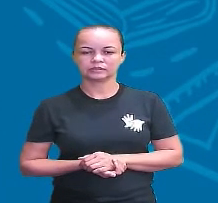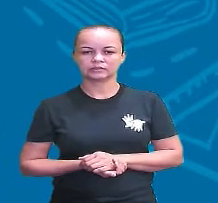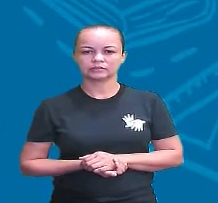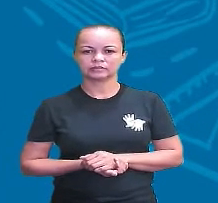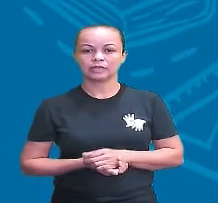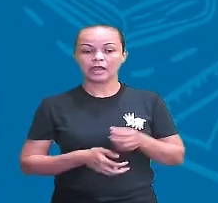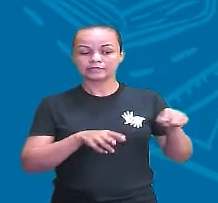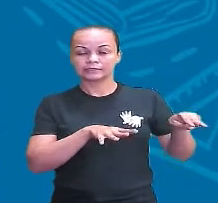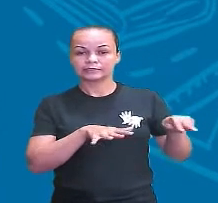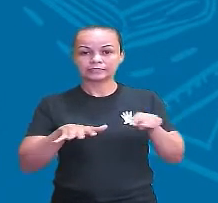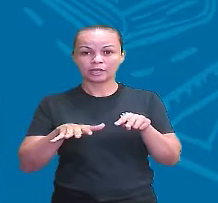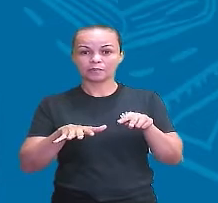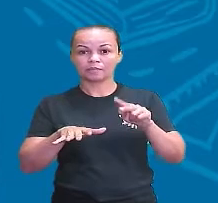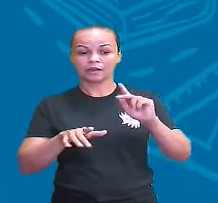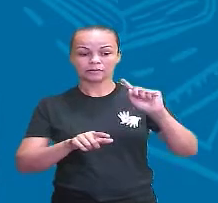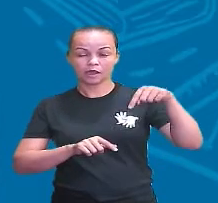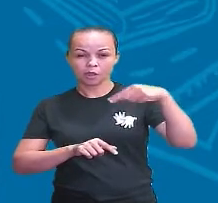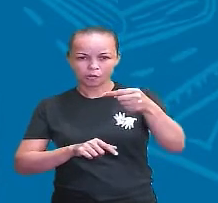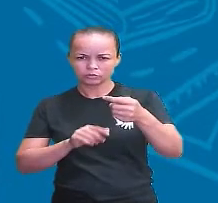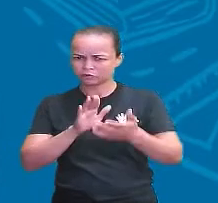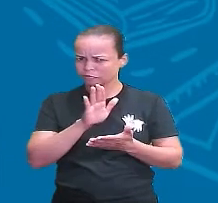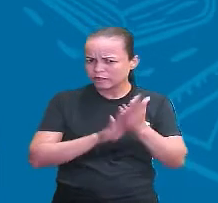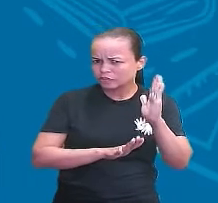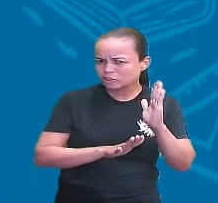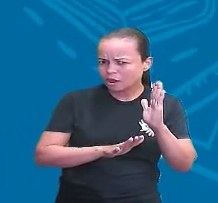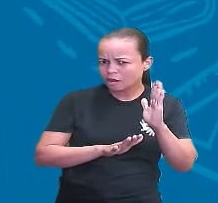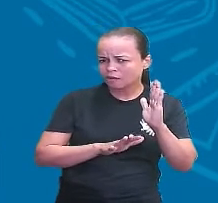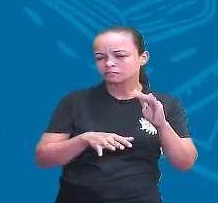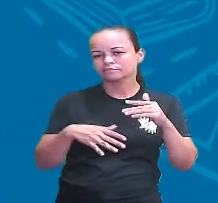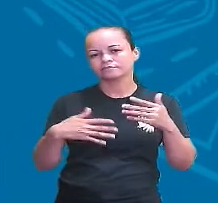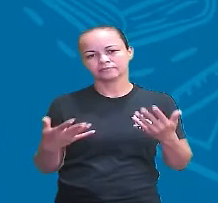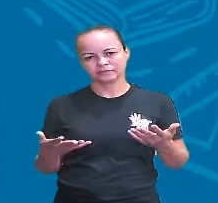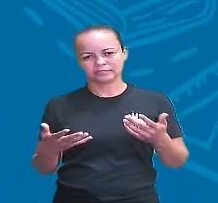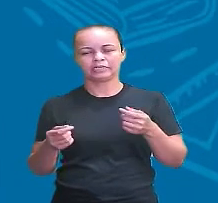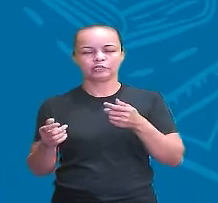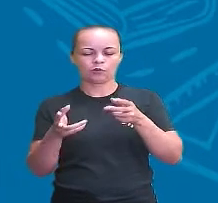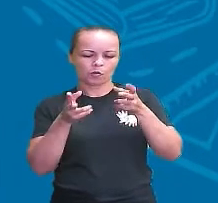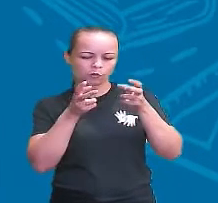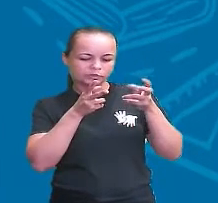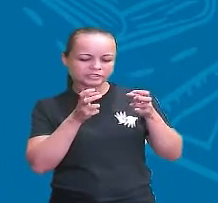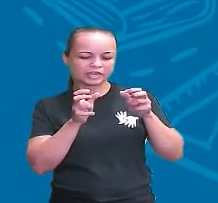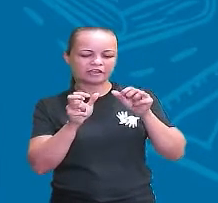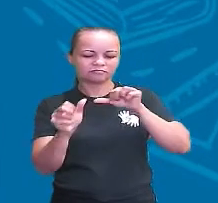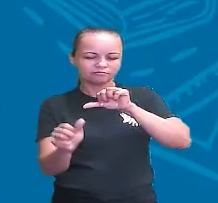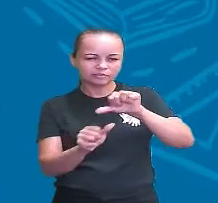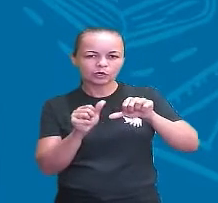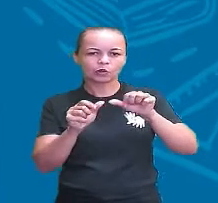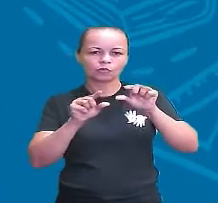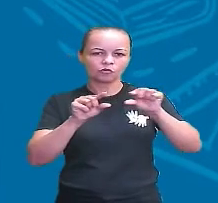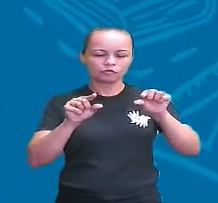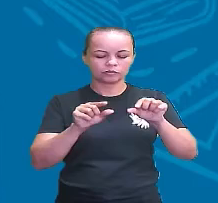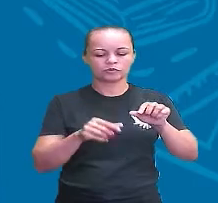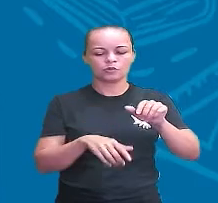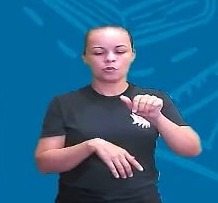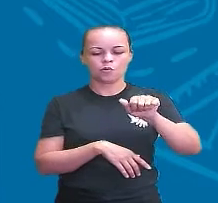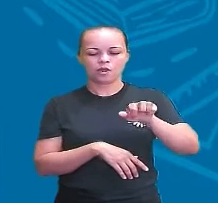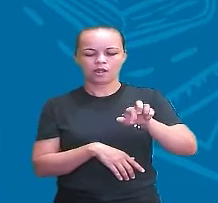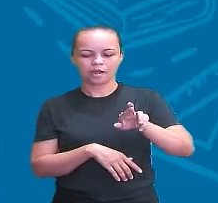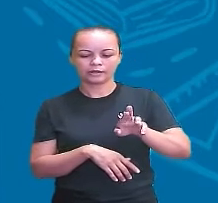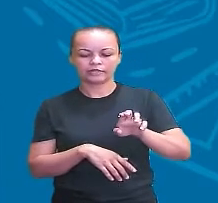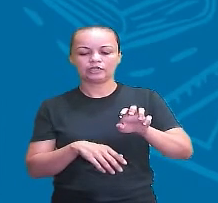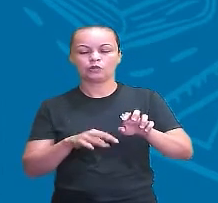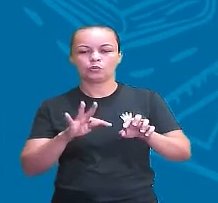que vem? Então, nota, verbo to be na forma de are ficou no início. O is ficaria também no início se não tivesse esse when